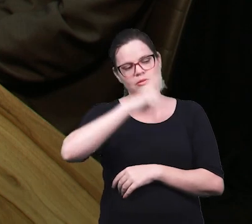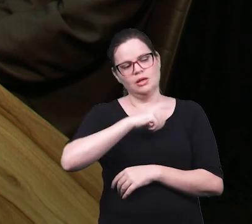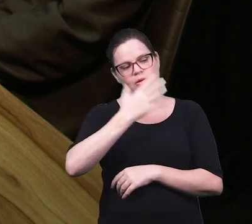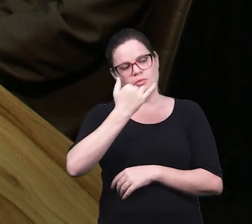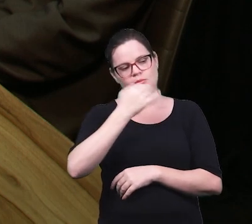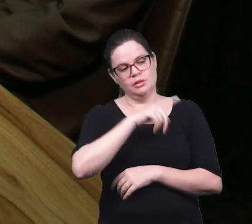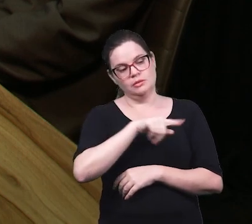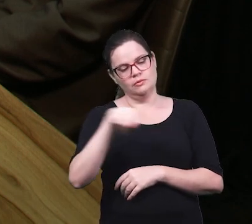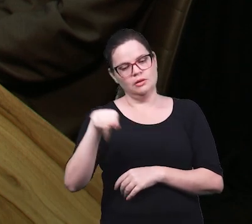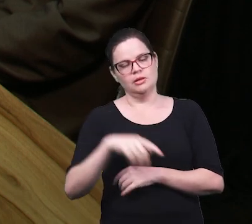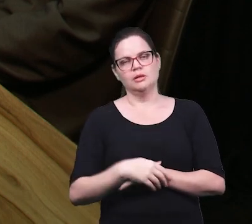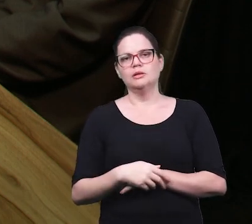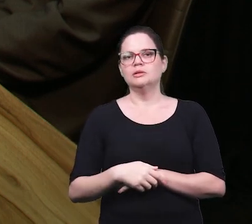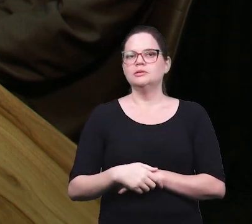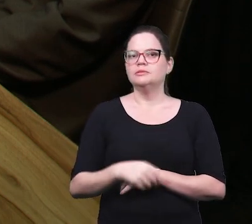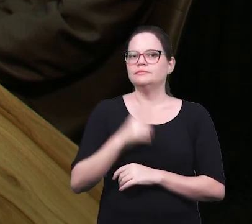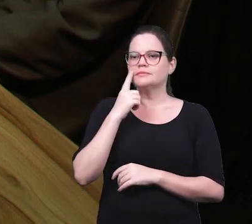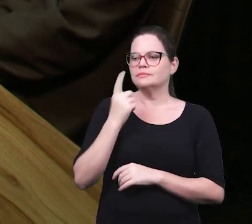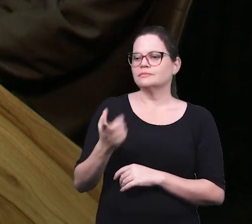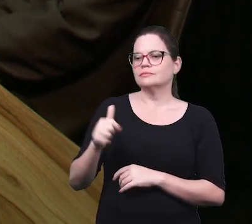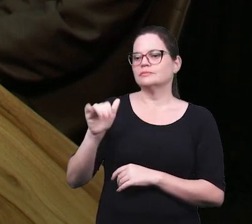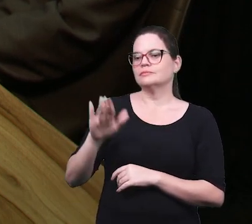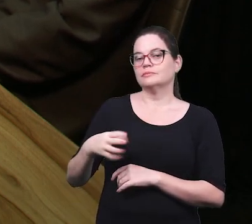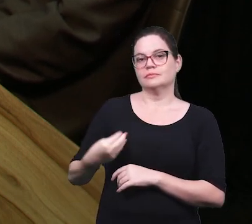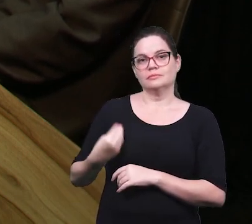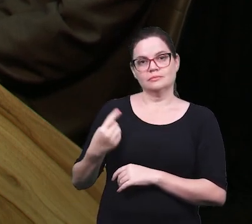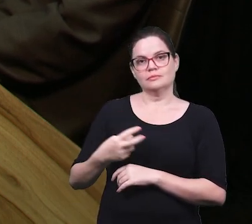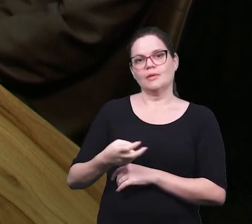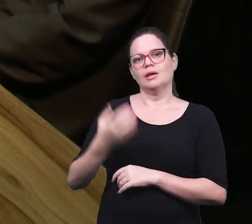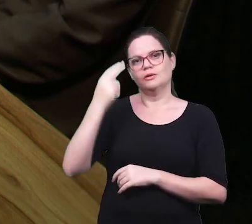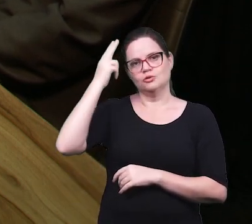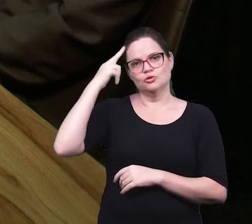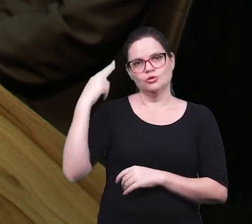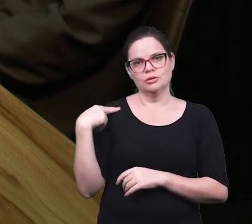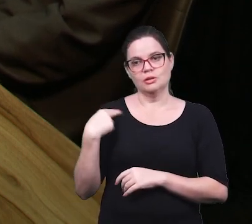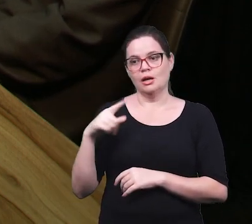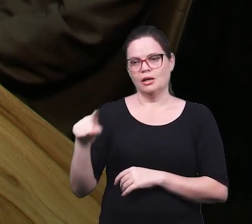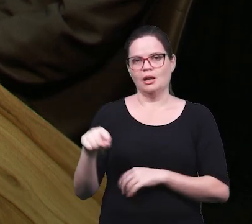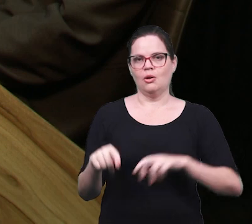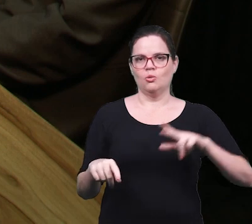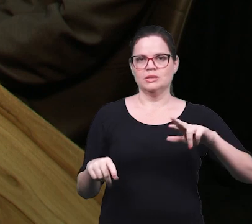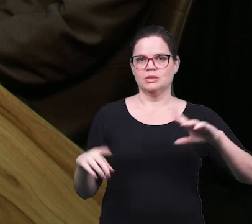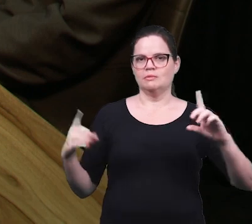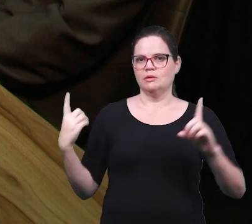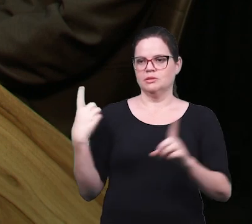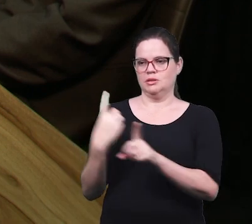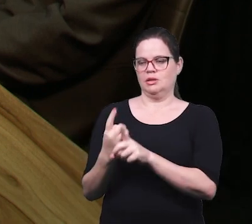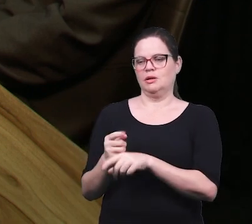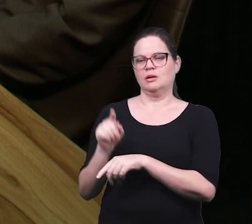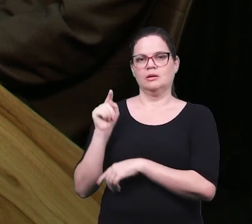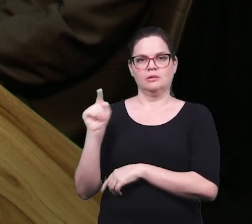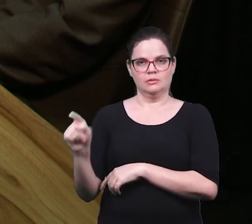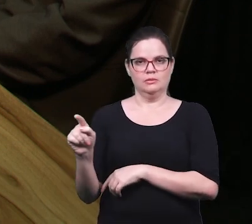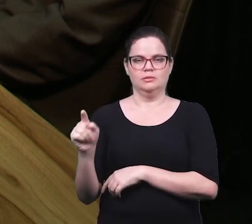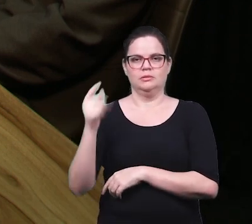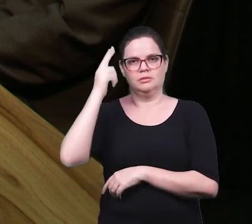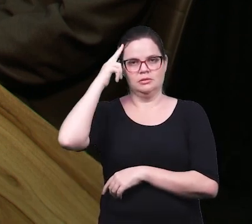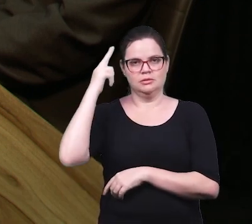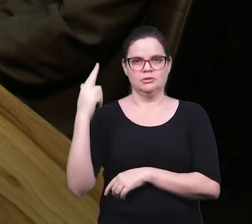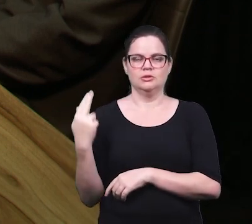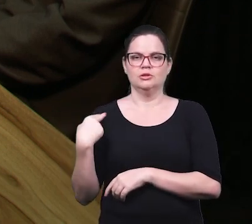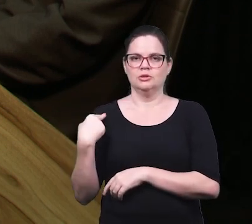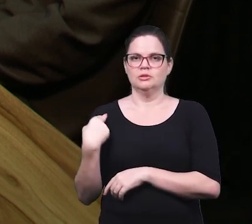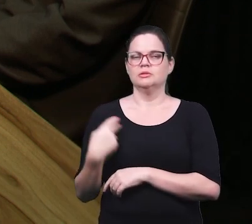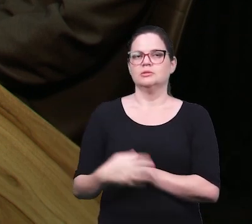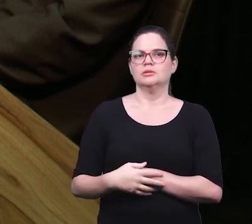alimento. Vejam, né? Quem estava lá? José. E acontece ali o encontro de